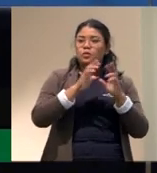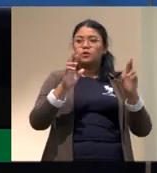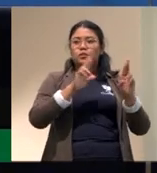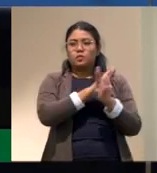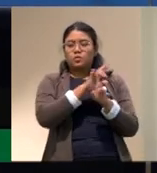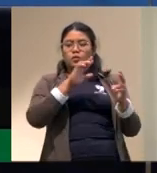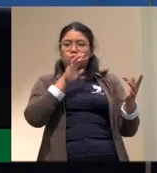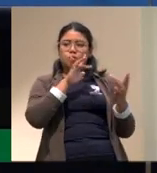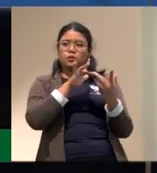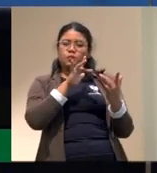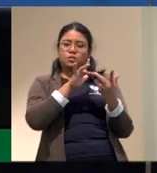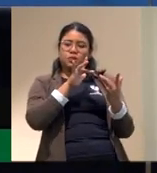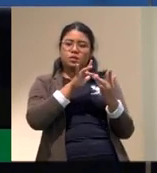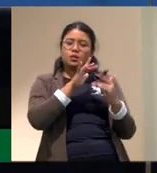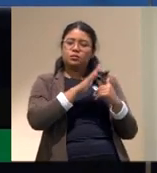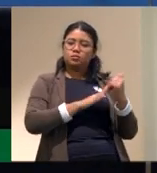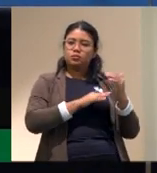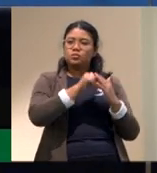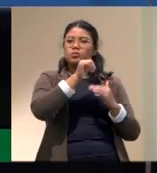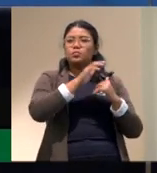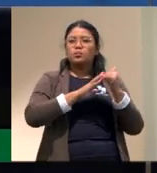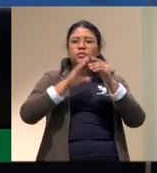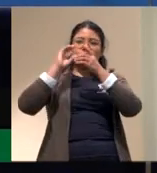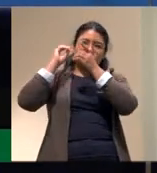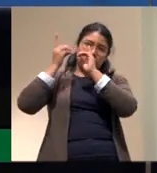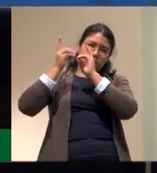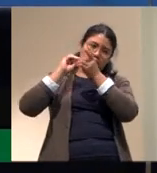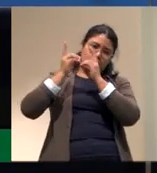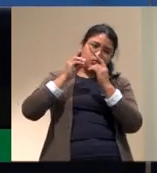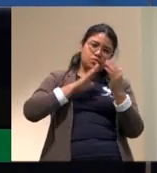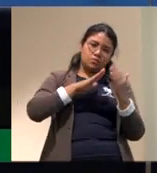o outro, numa construção dialógica de